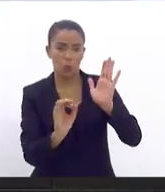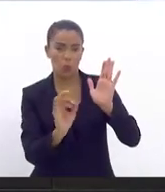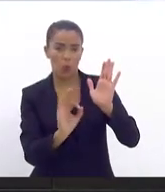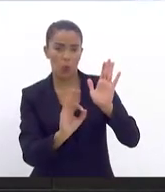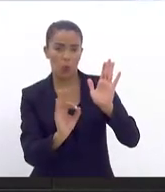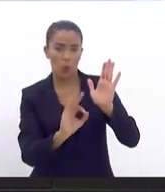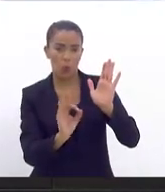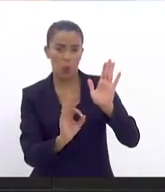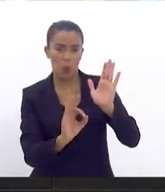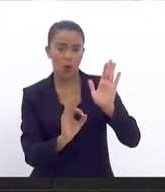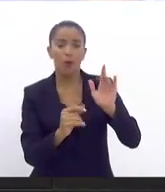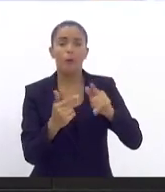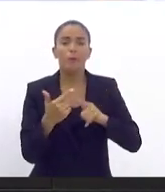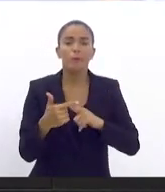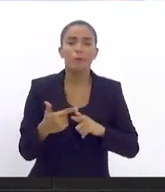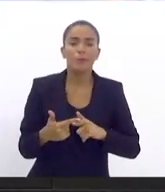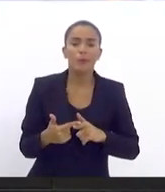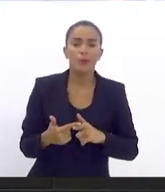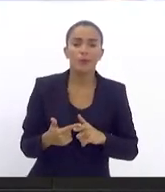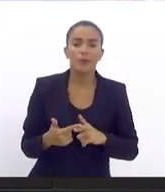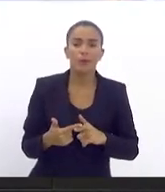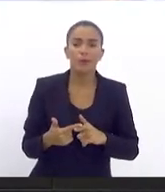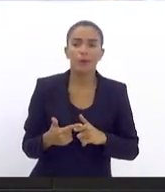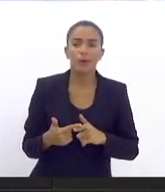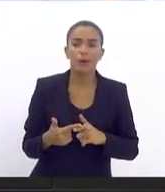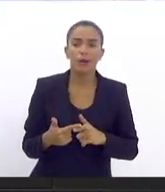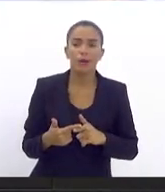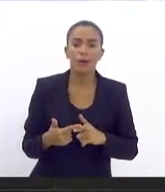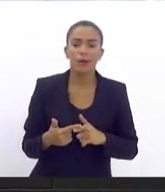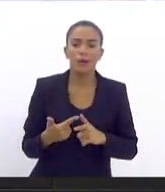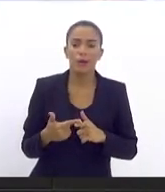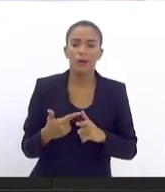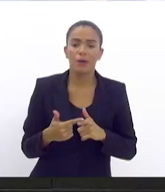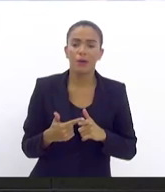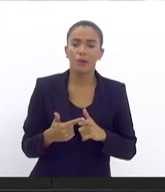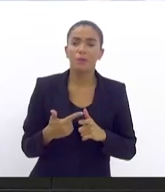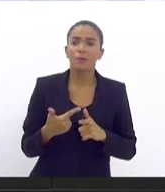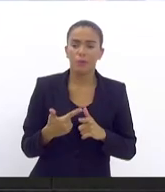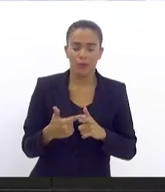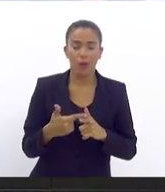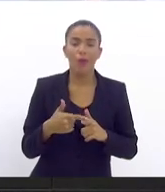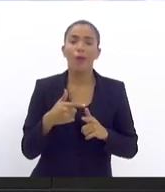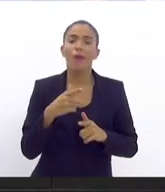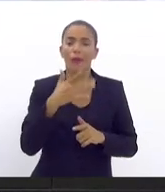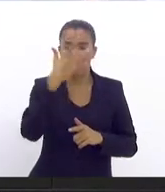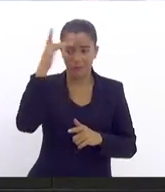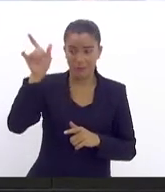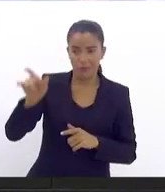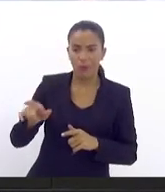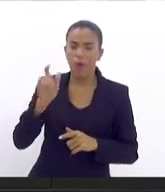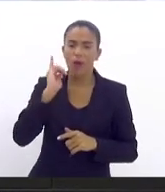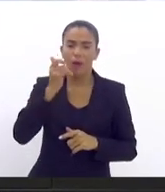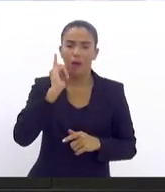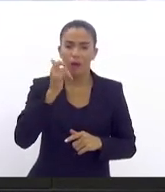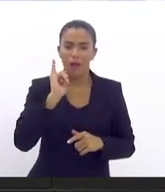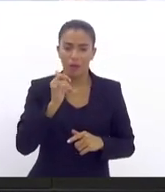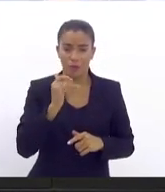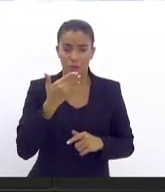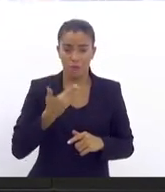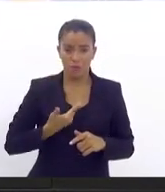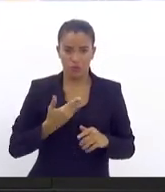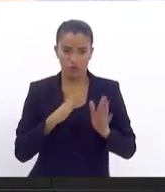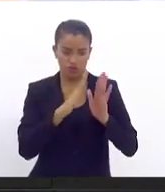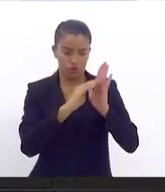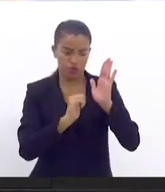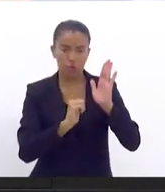Eu não tinha tirado de ofício aqui, deputado Serafini. Porque a gente está adotando o critério de que quando o relator ausente pede a retirada, a gente pede, se